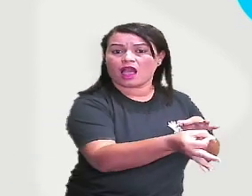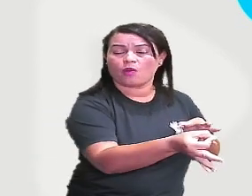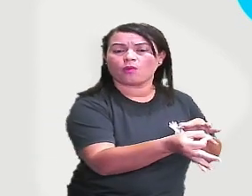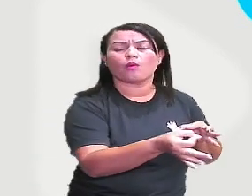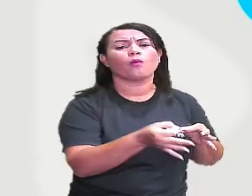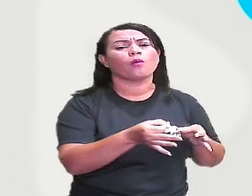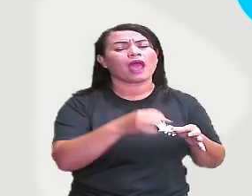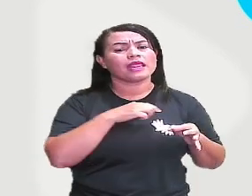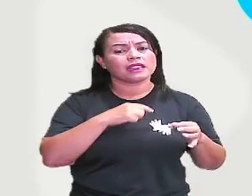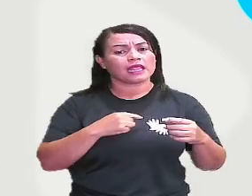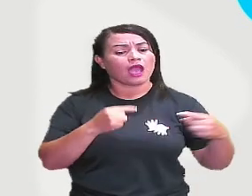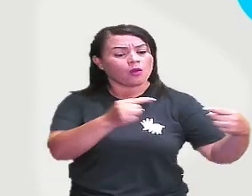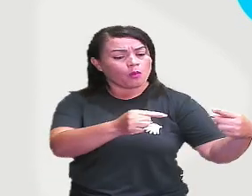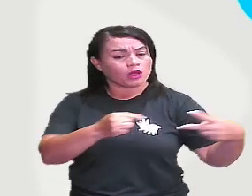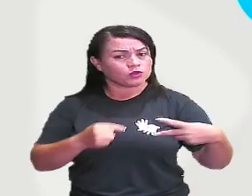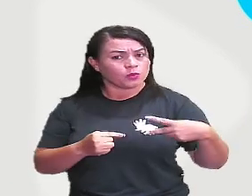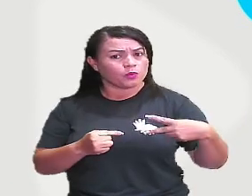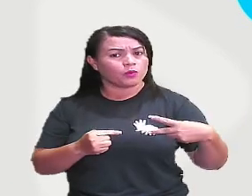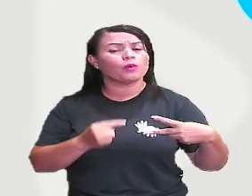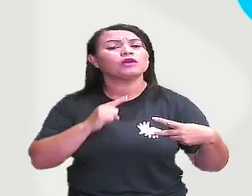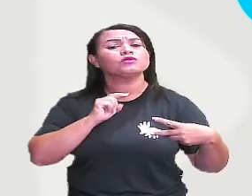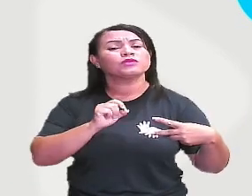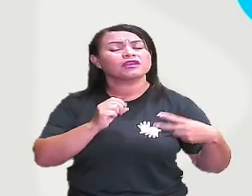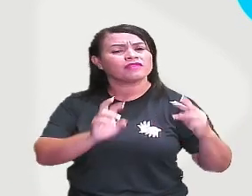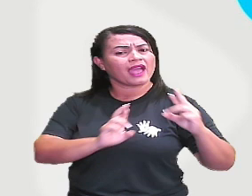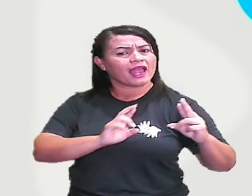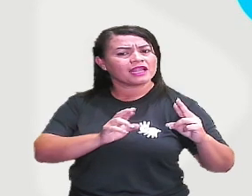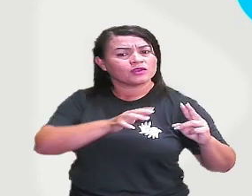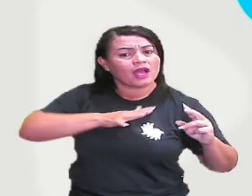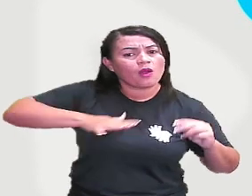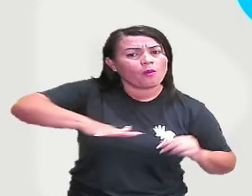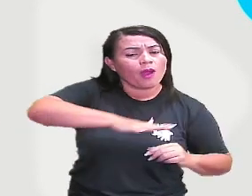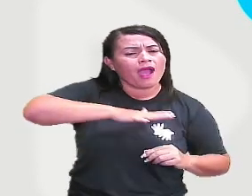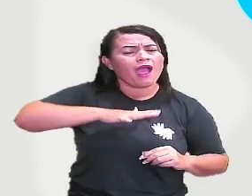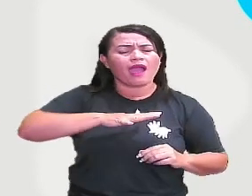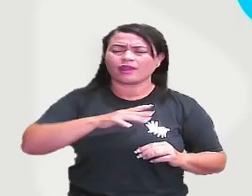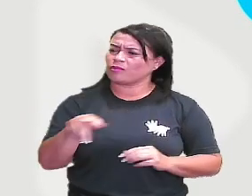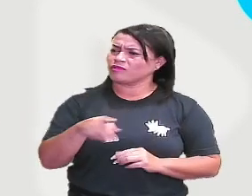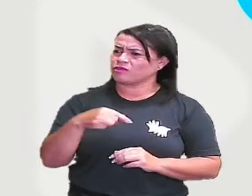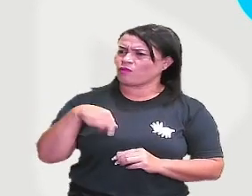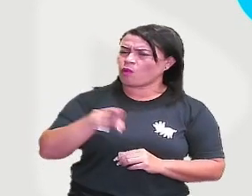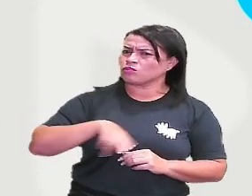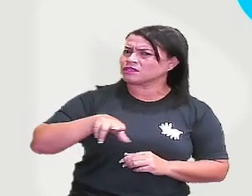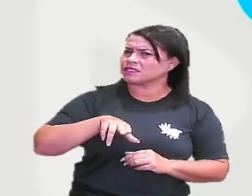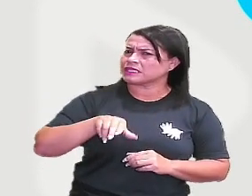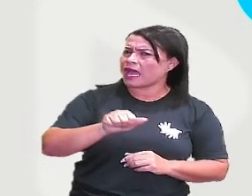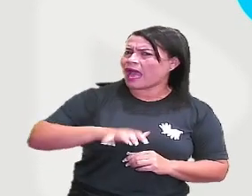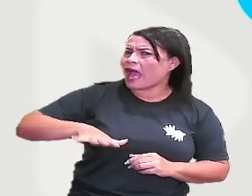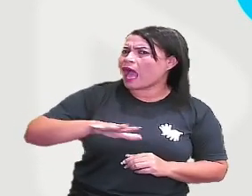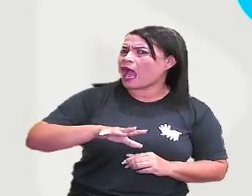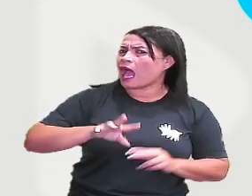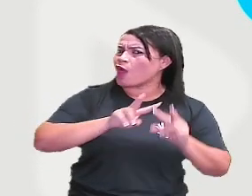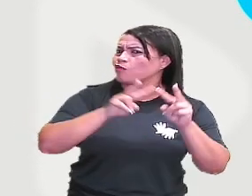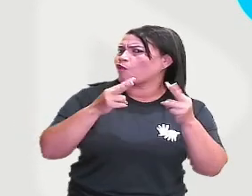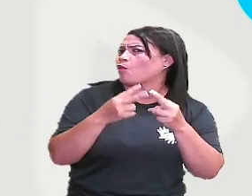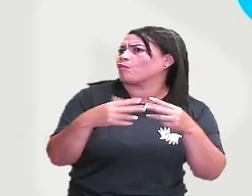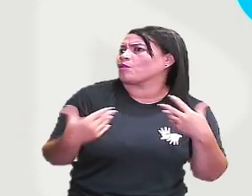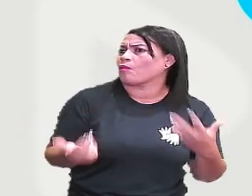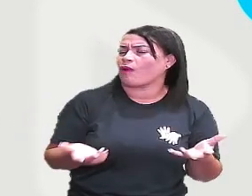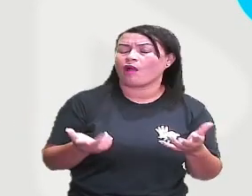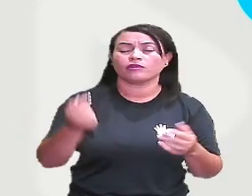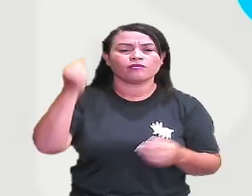está me dando aí 2 dimensões que faz a relação com área. Ô professor, eu vou usar área, eu vou usar volume, o que é que eu vou usar aqui? Então